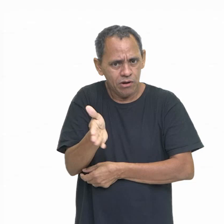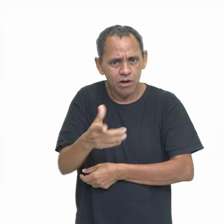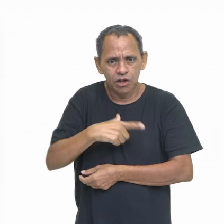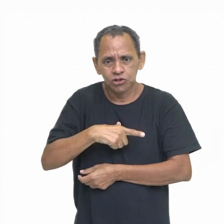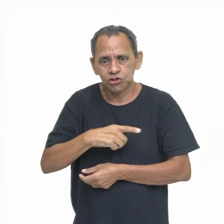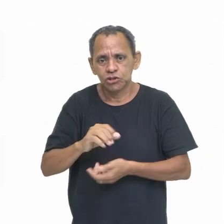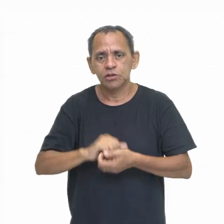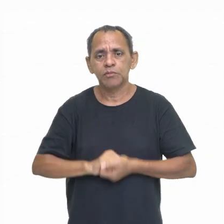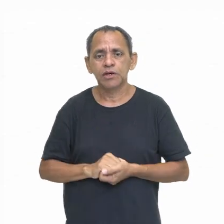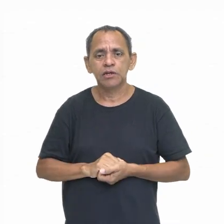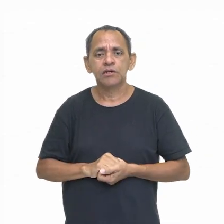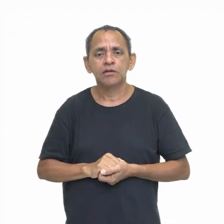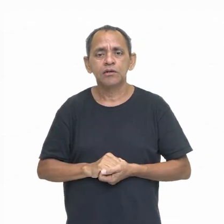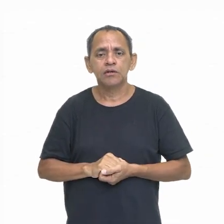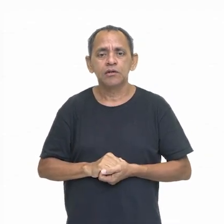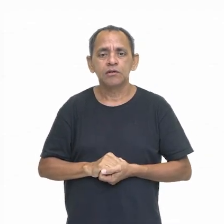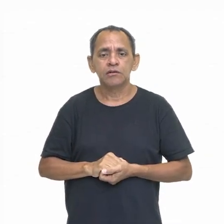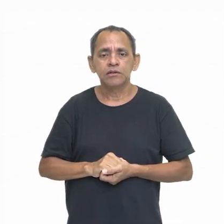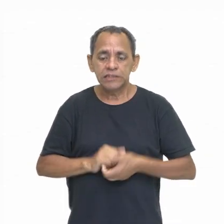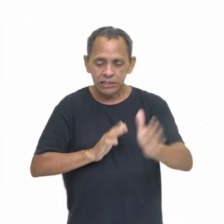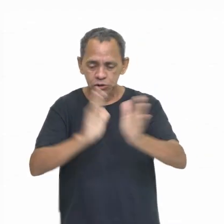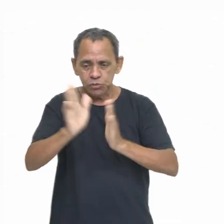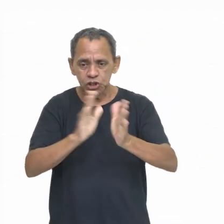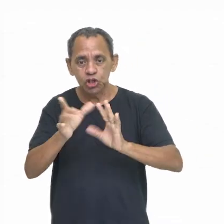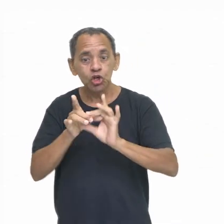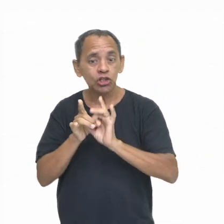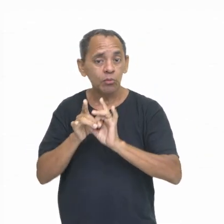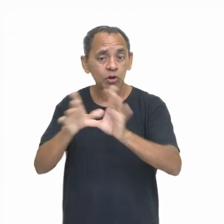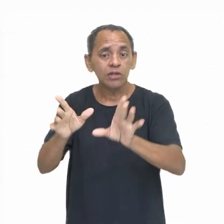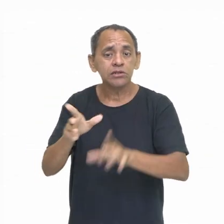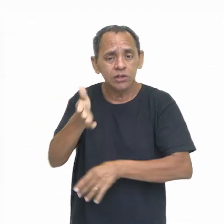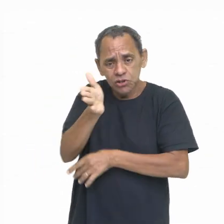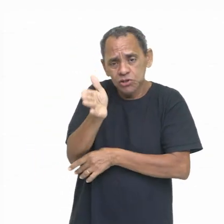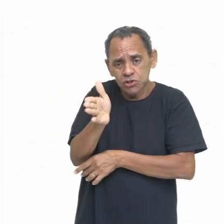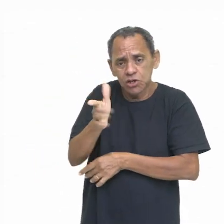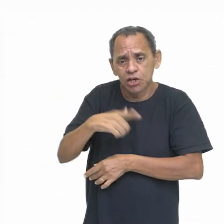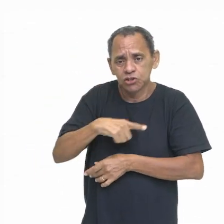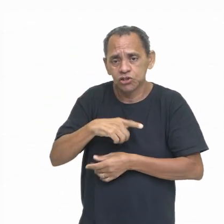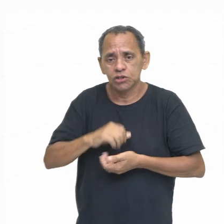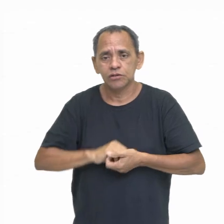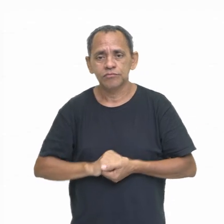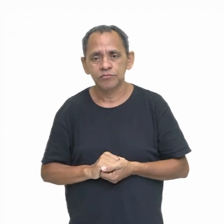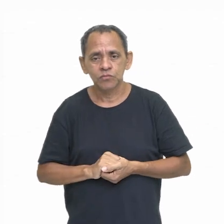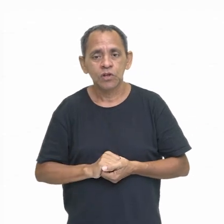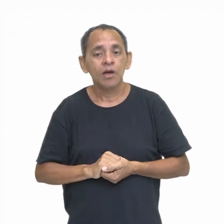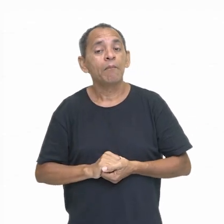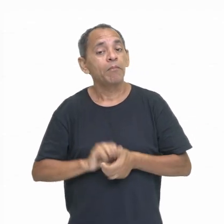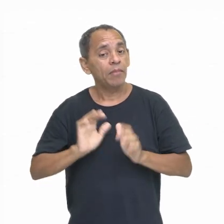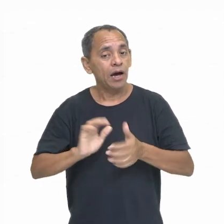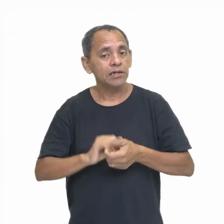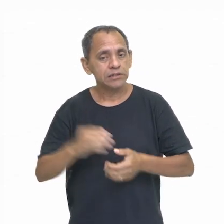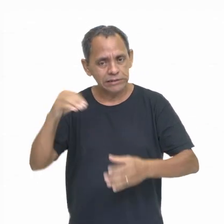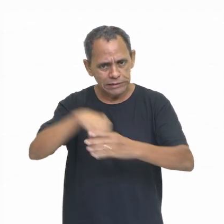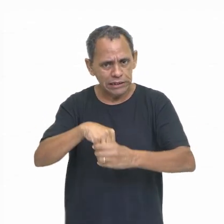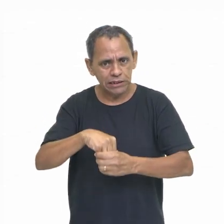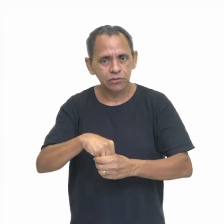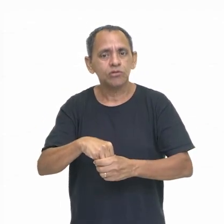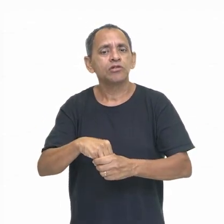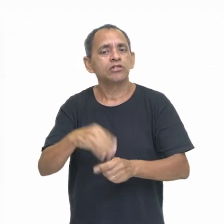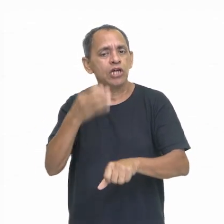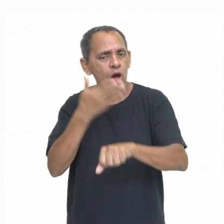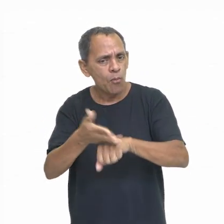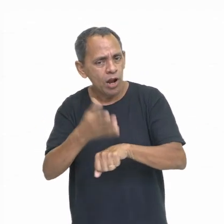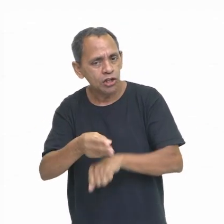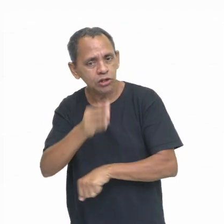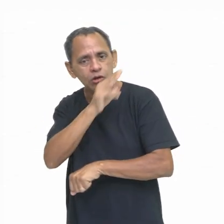democrático, nós vamos ter o caso do coronelismo, ok? Coronelismo e República Velha. O coronelismo foi uma